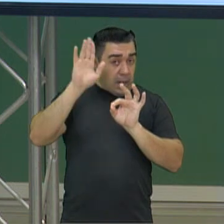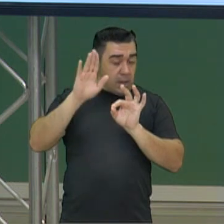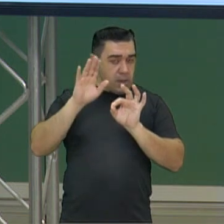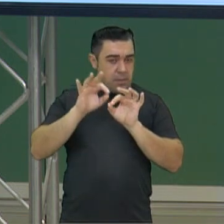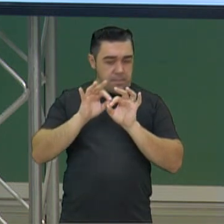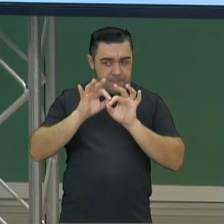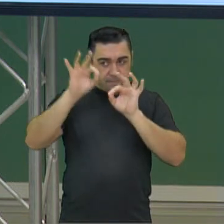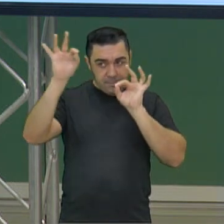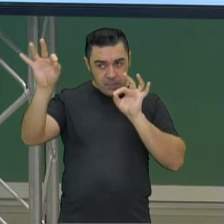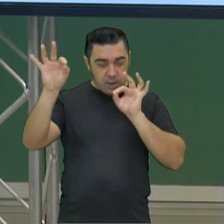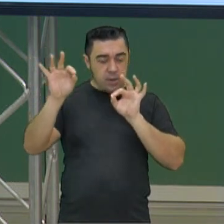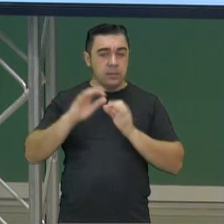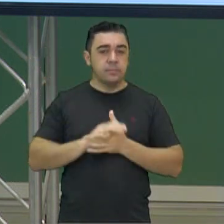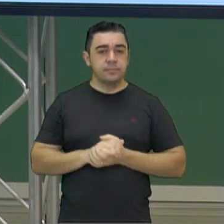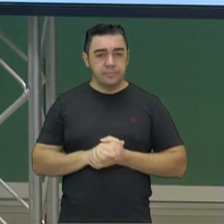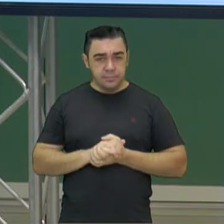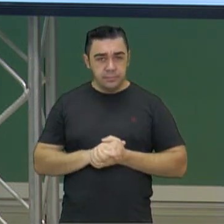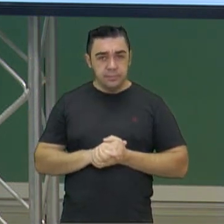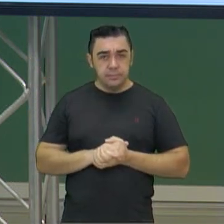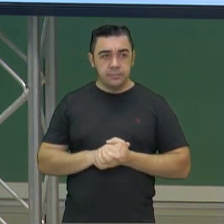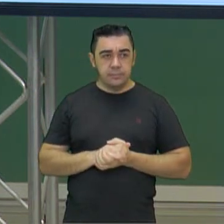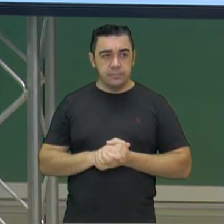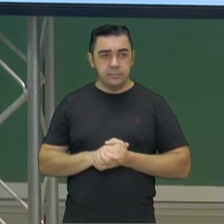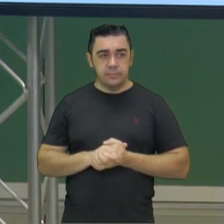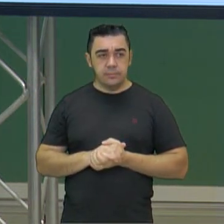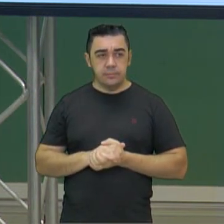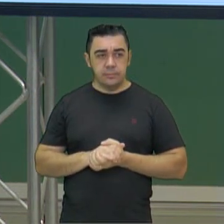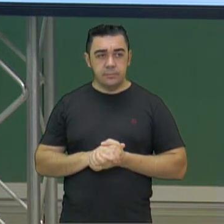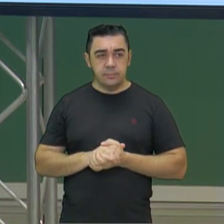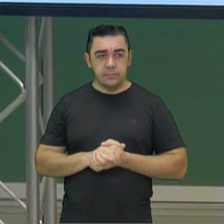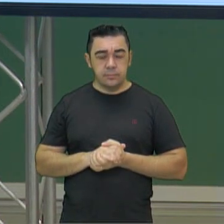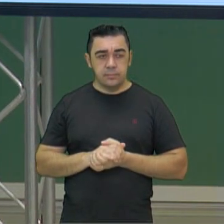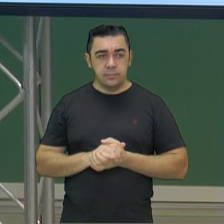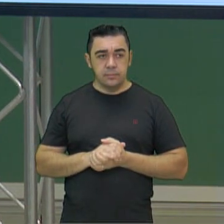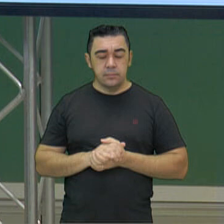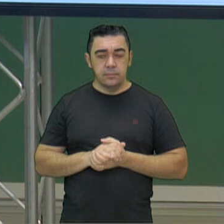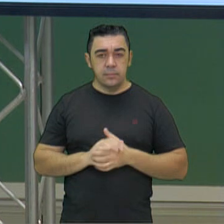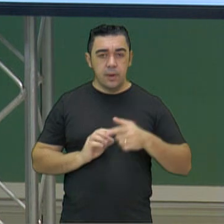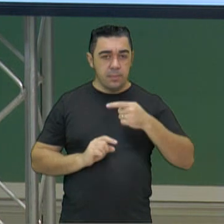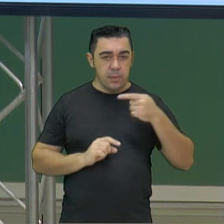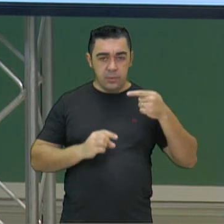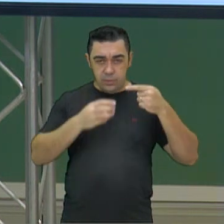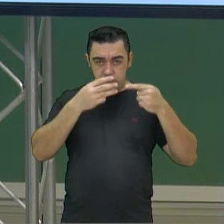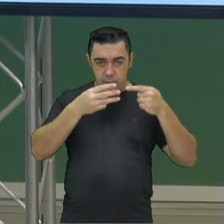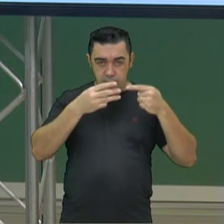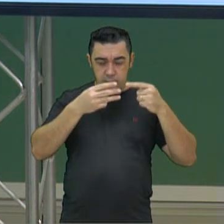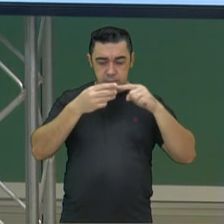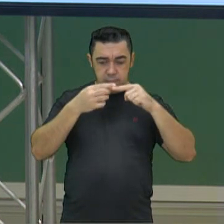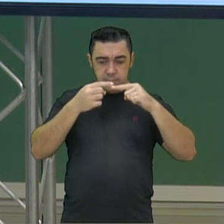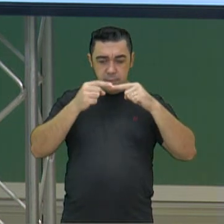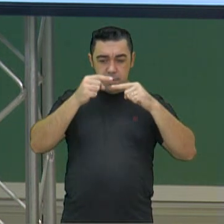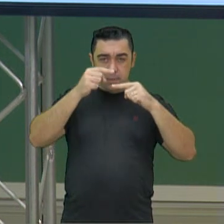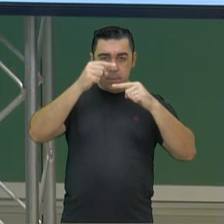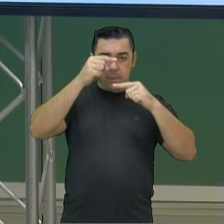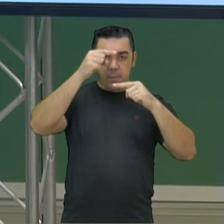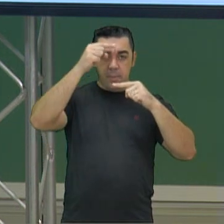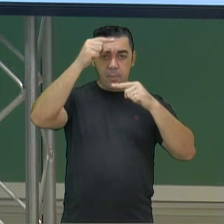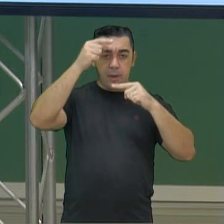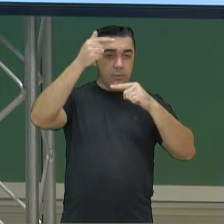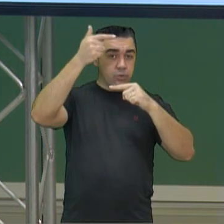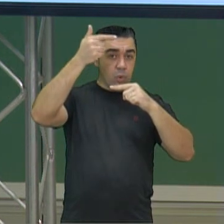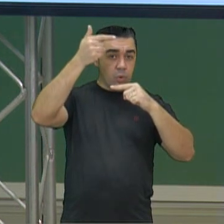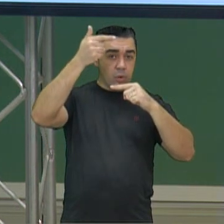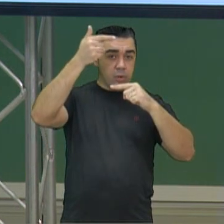centro até um dos vértices do eixo maior. Então, aqui eu tenho essa distância que vai do menos 3 até o 2. Eu